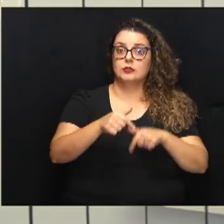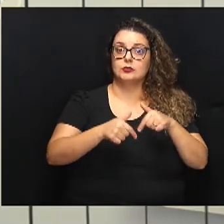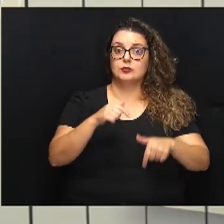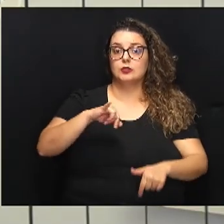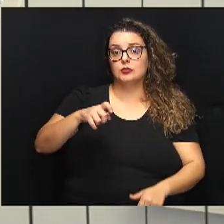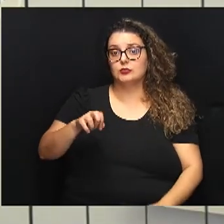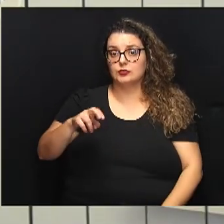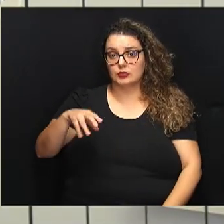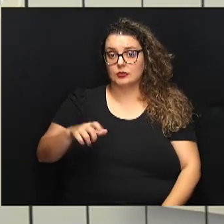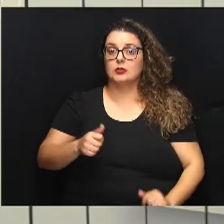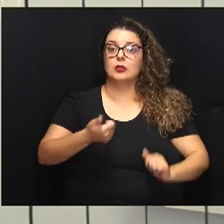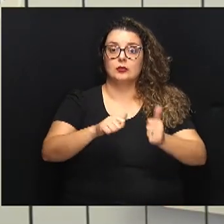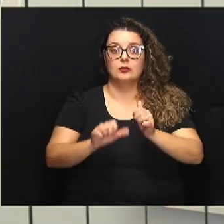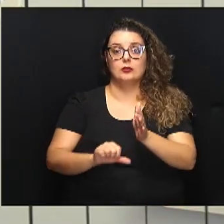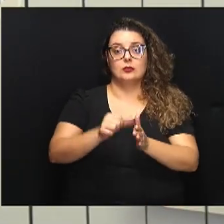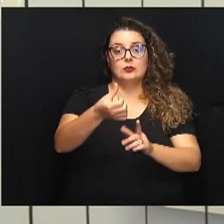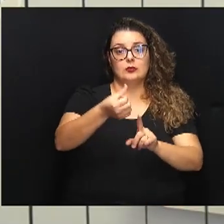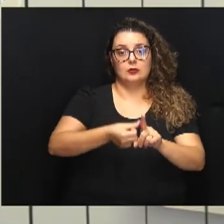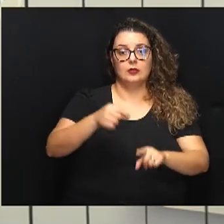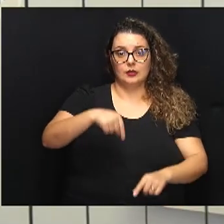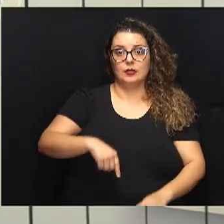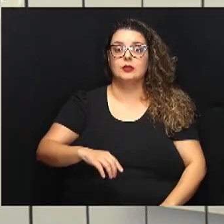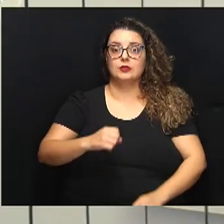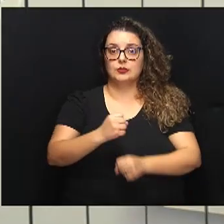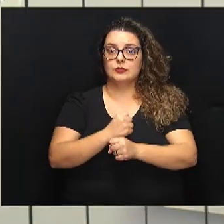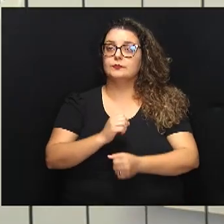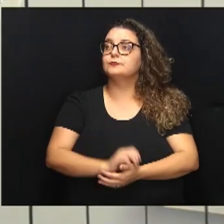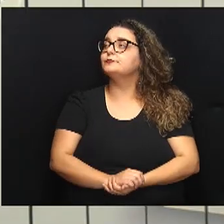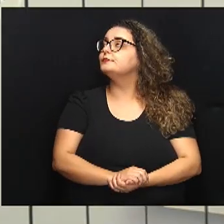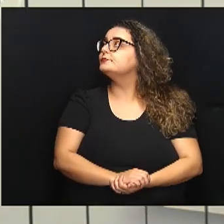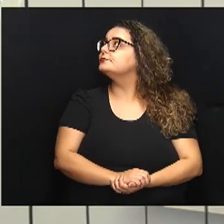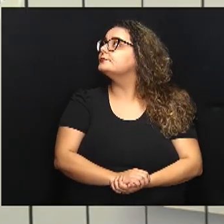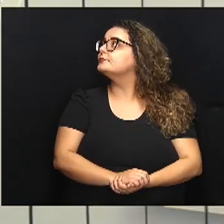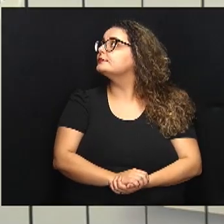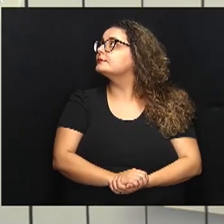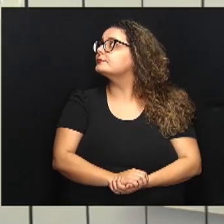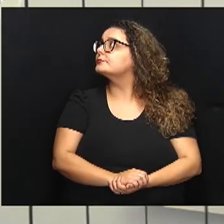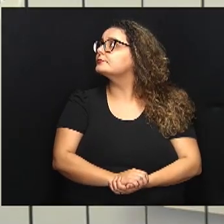realiza balanço do primeiro semestre deste ano.